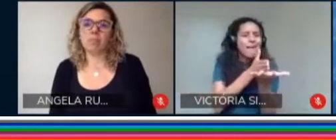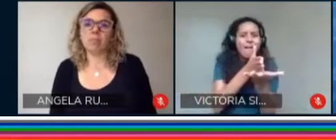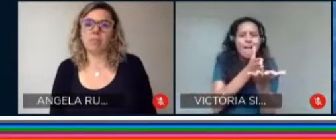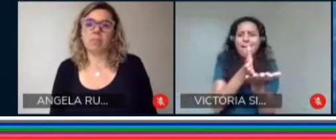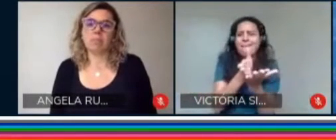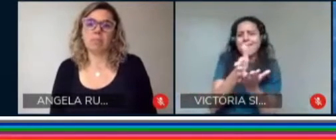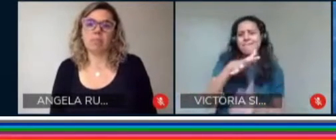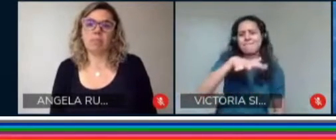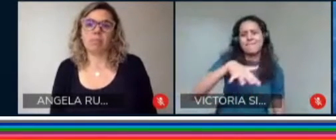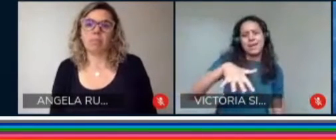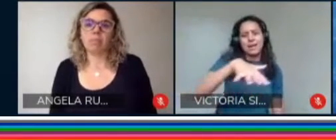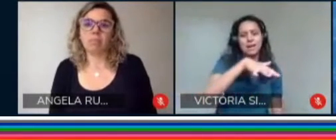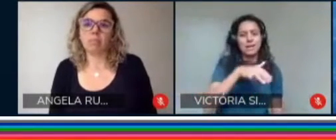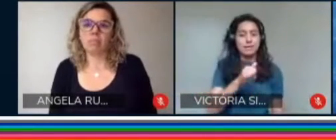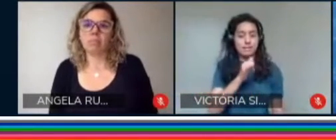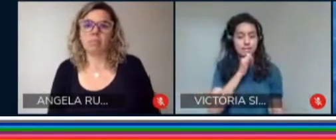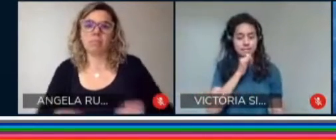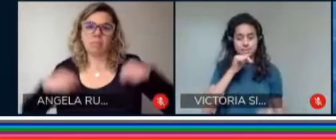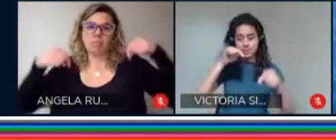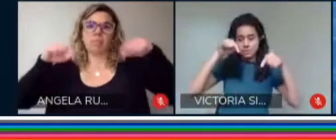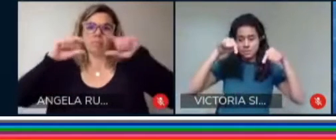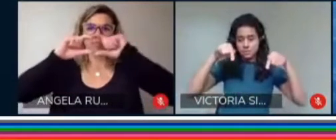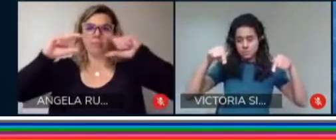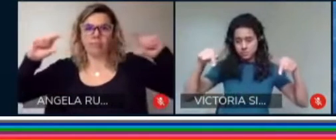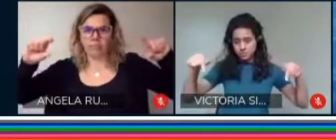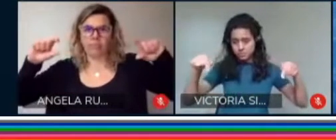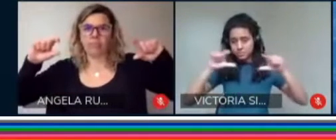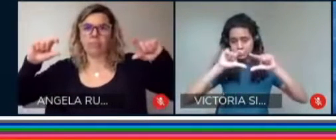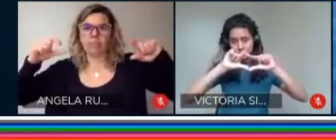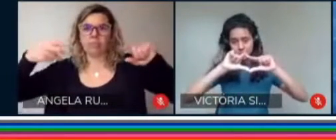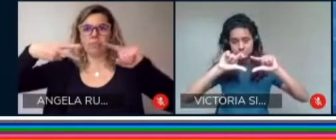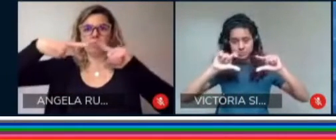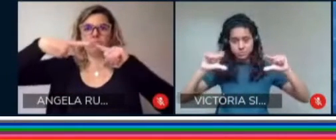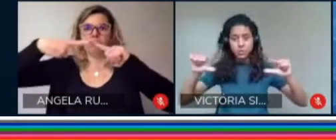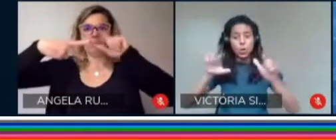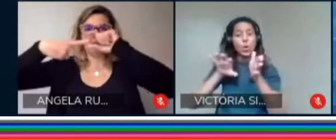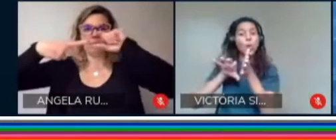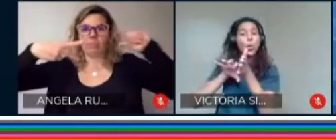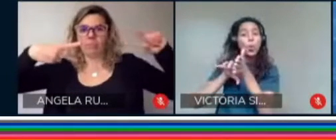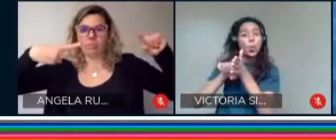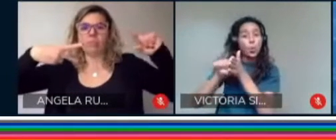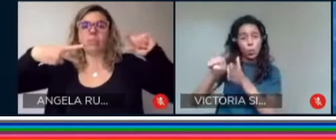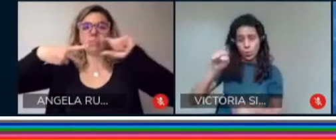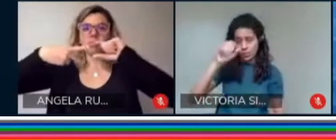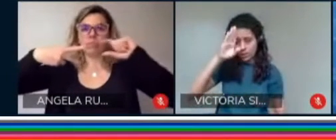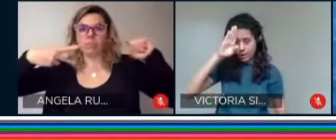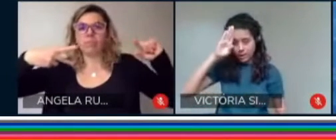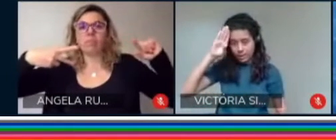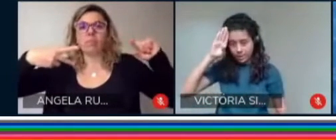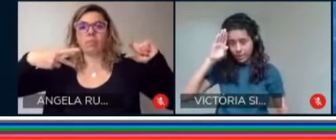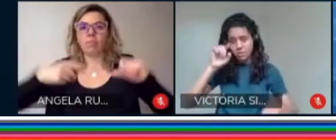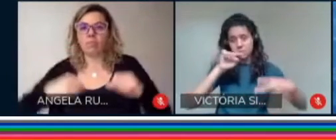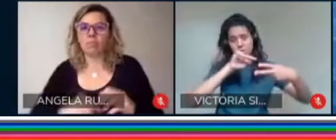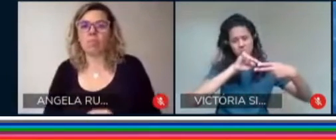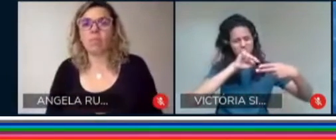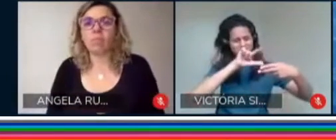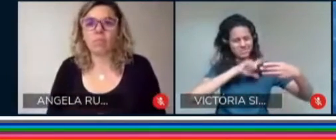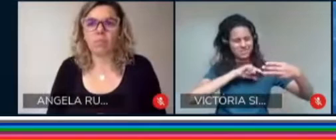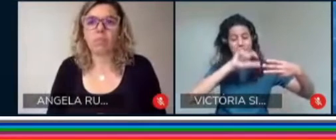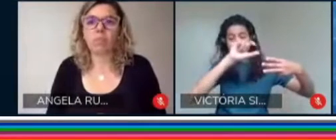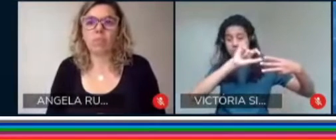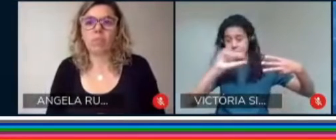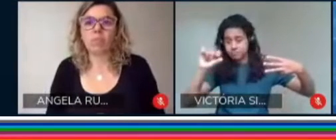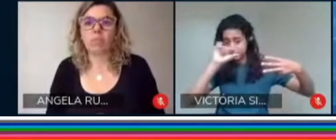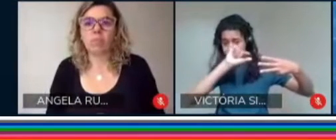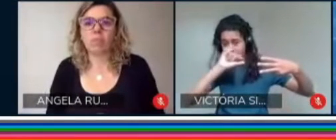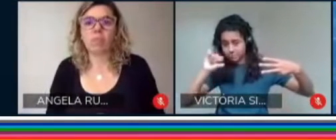a Web of Science e o Google Acadêmico, né? O Google Scholar. Então, são naturezas de bases